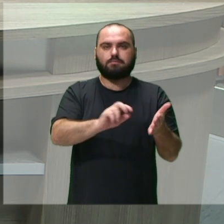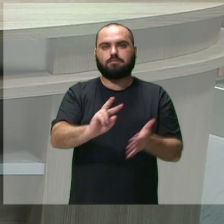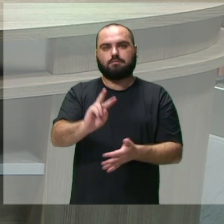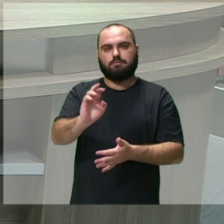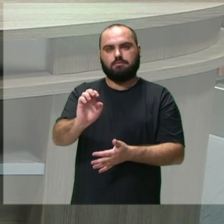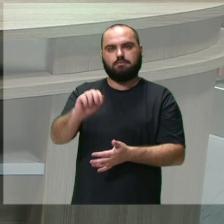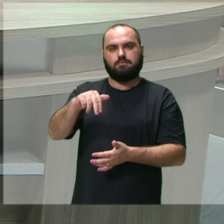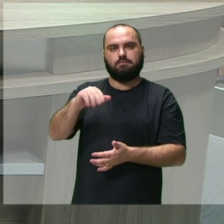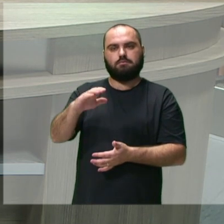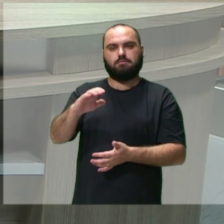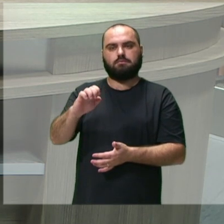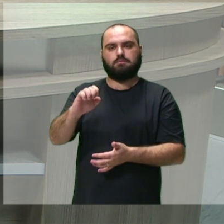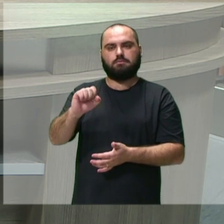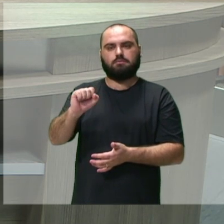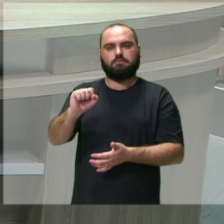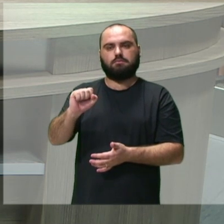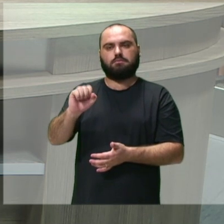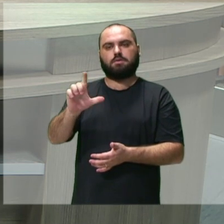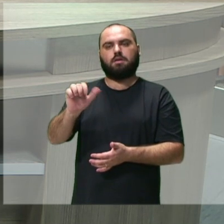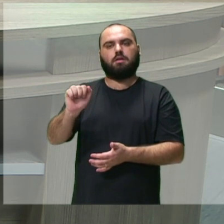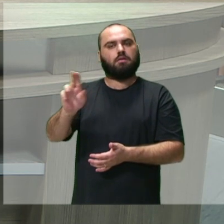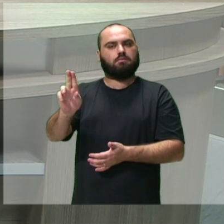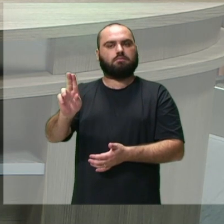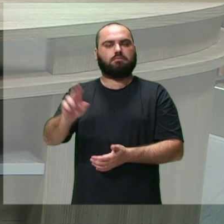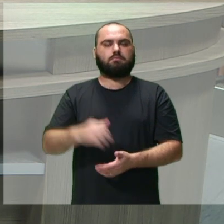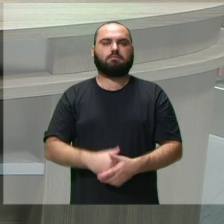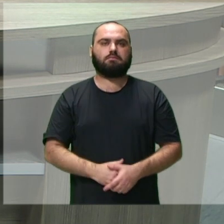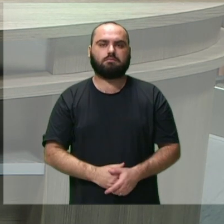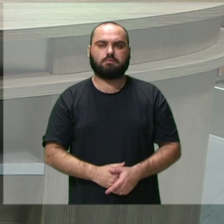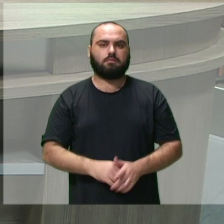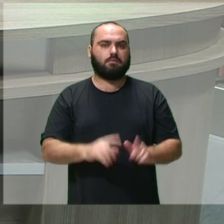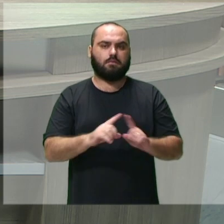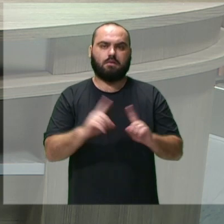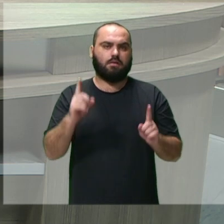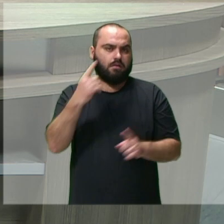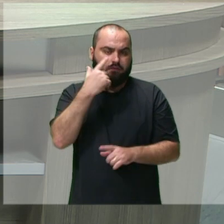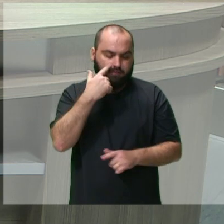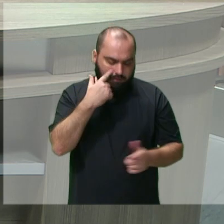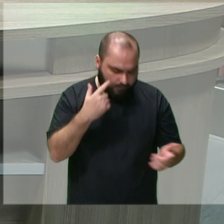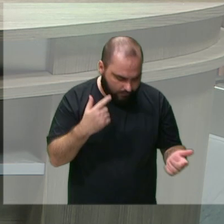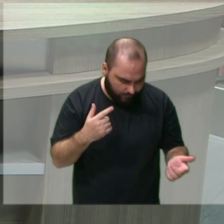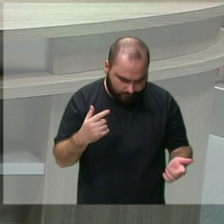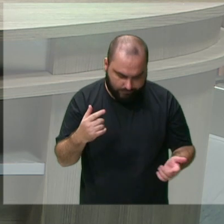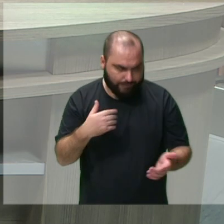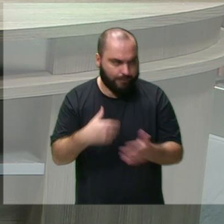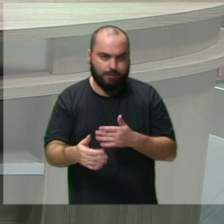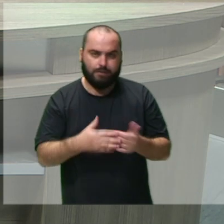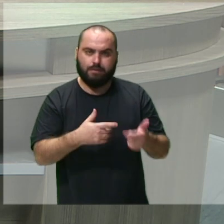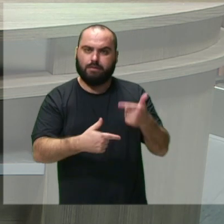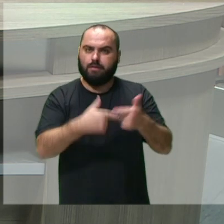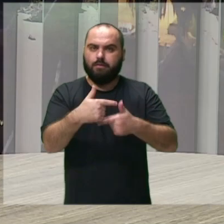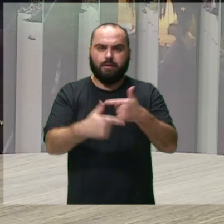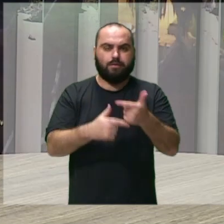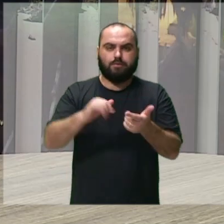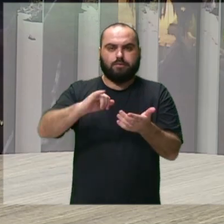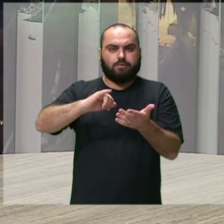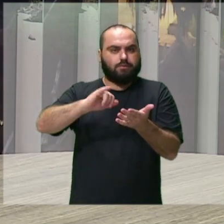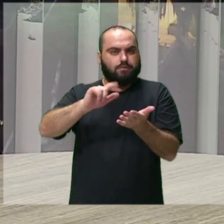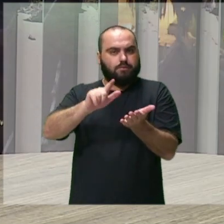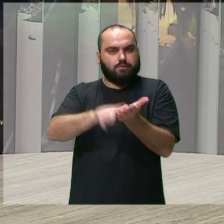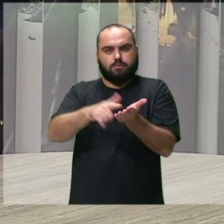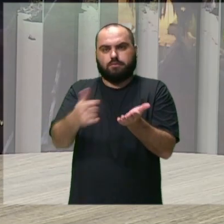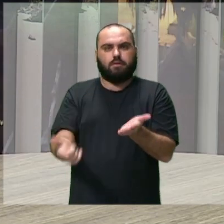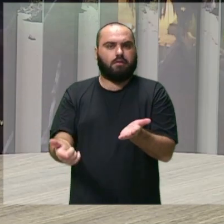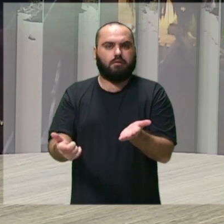Venceslau. Mas era incrível, porque assim, se saísse qualquer matéria no jornal, é raro alguém acertar.